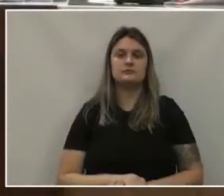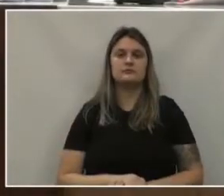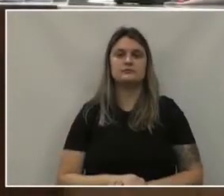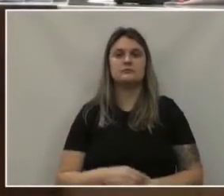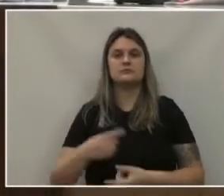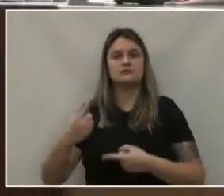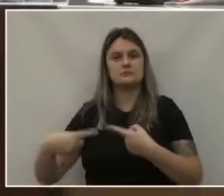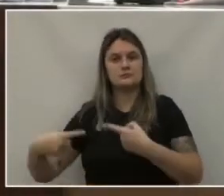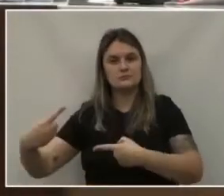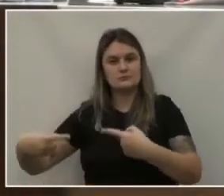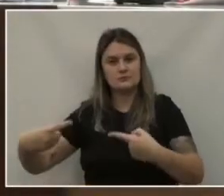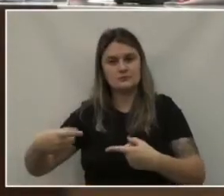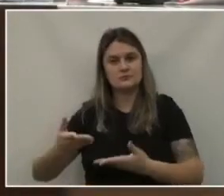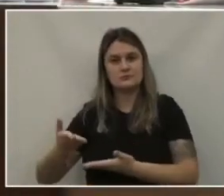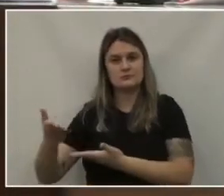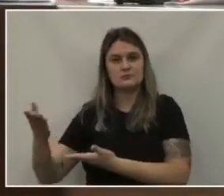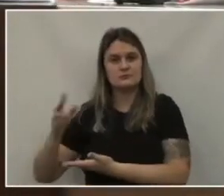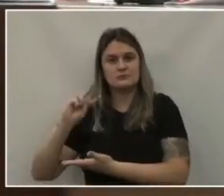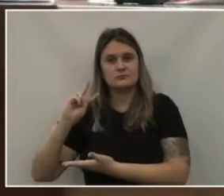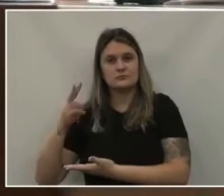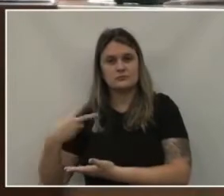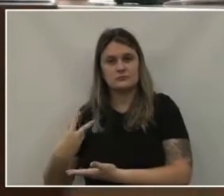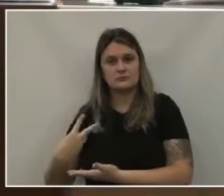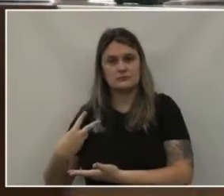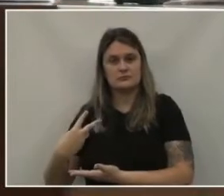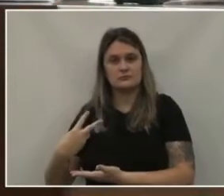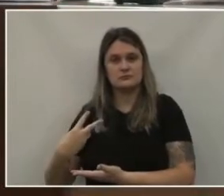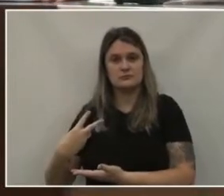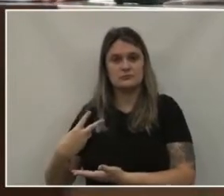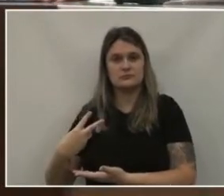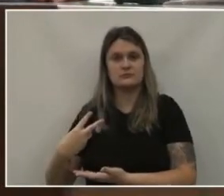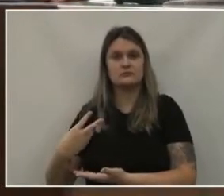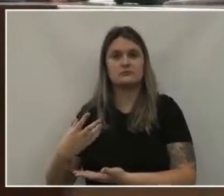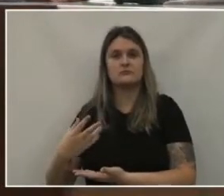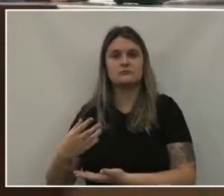Está em discussão. Com a palavra, o vereador Diego dos Santos.